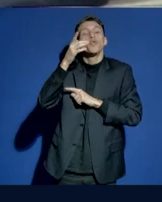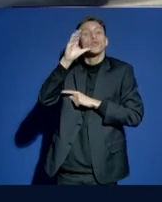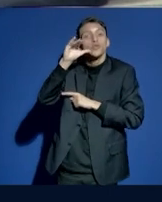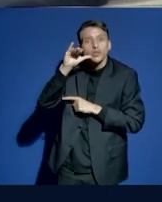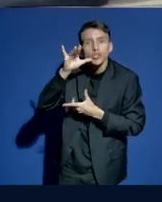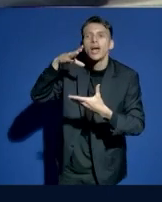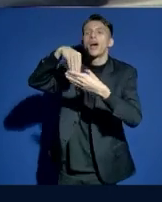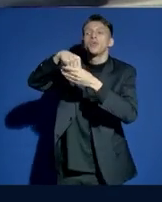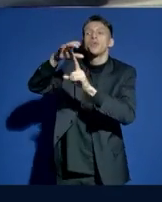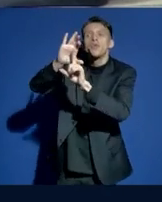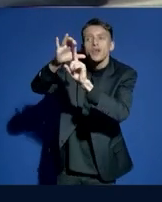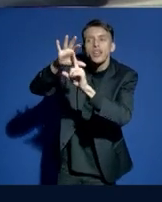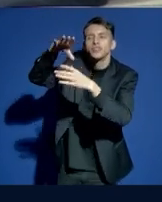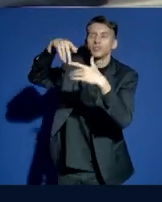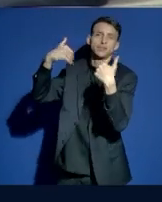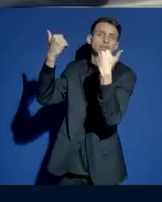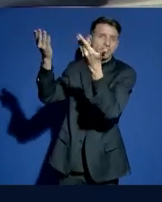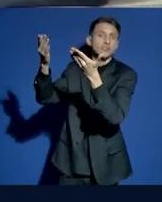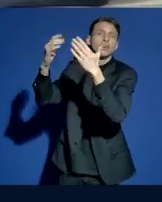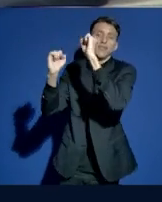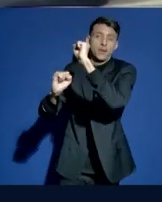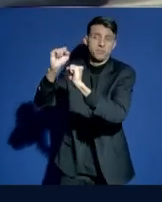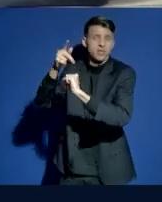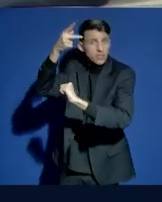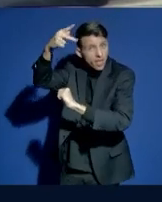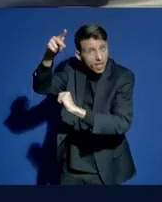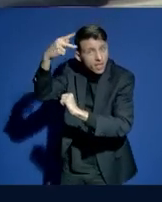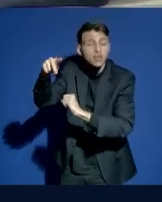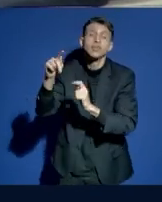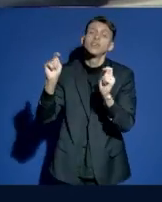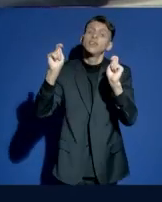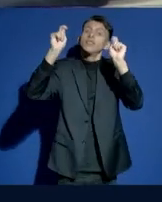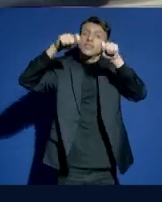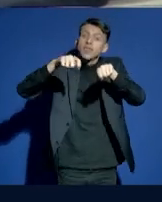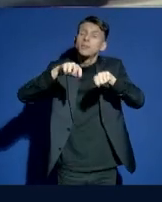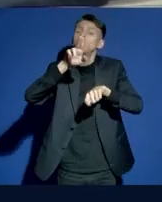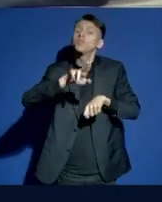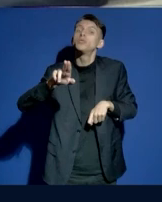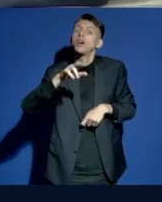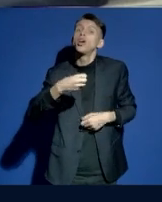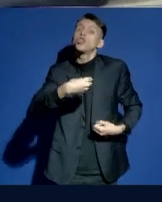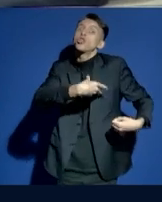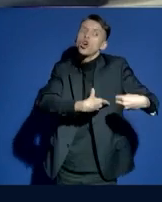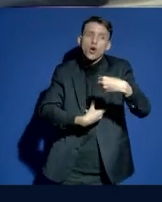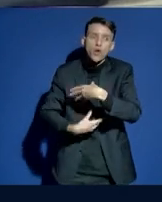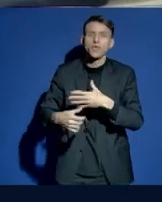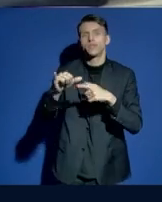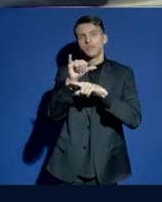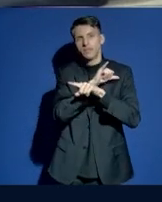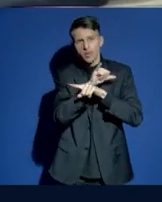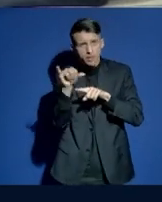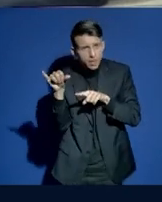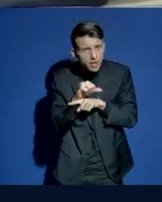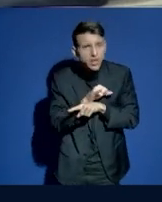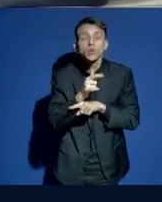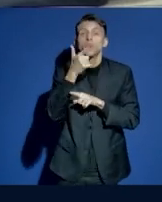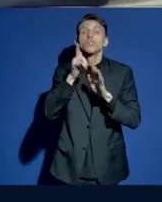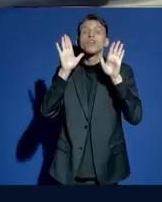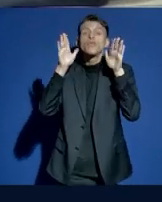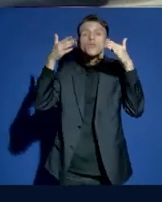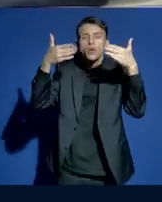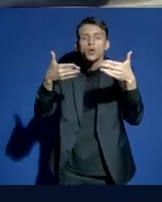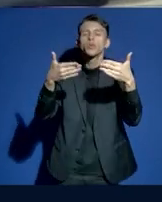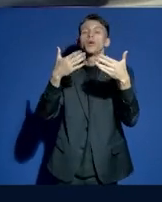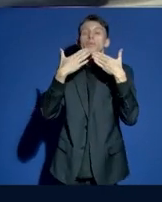dos nossos clientes possam ser utilizados para novas estratégias para focado